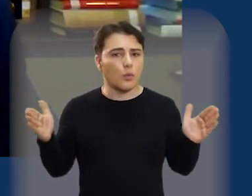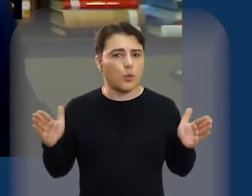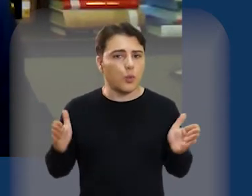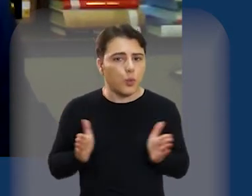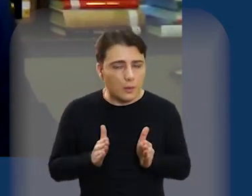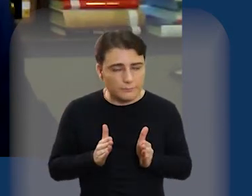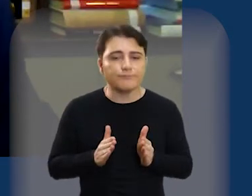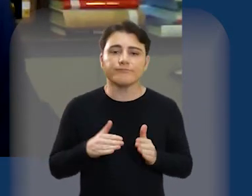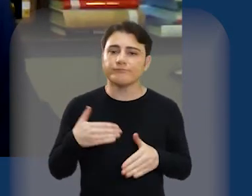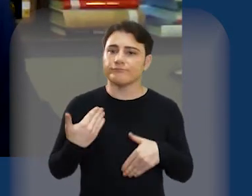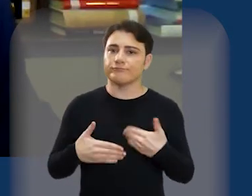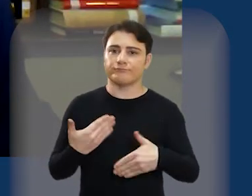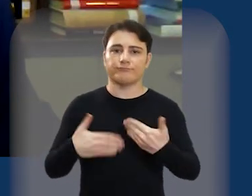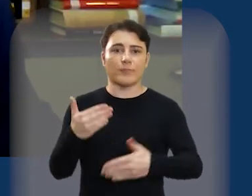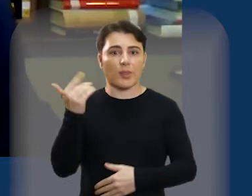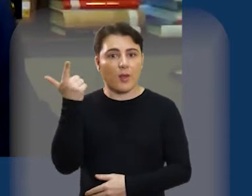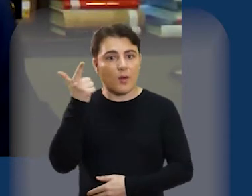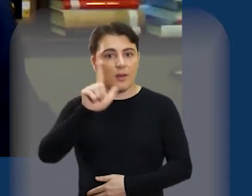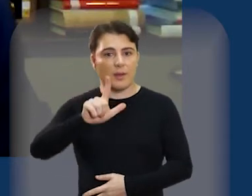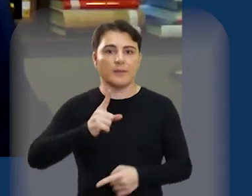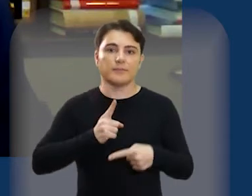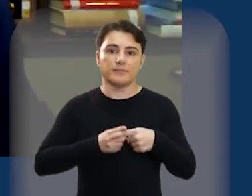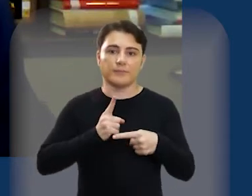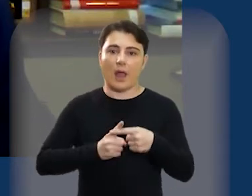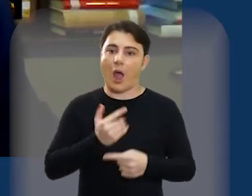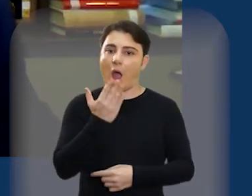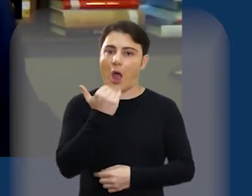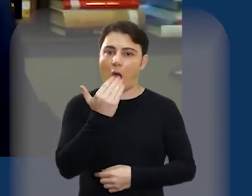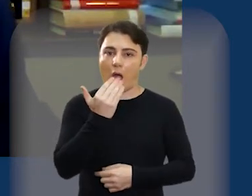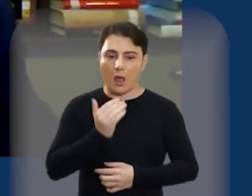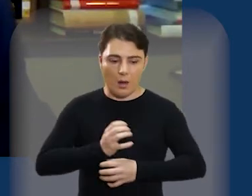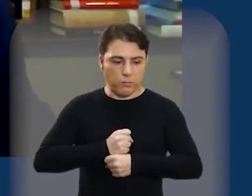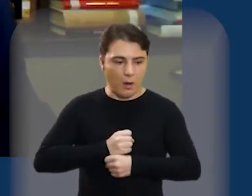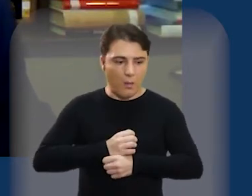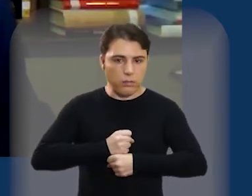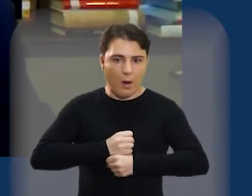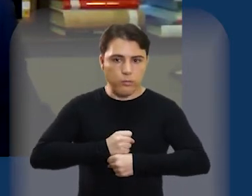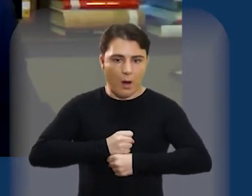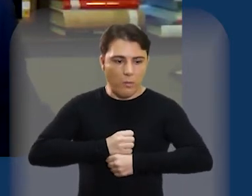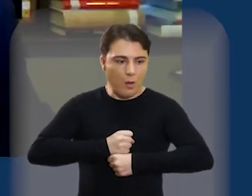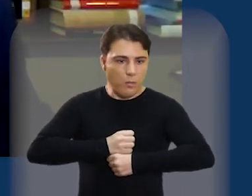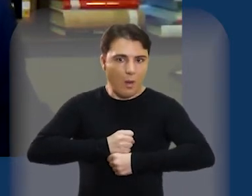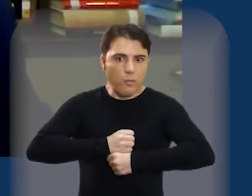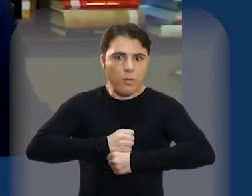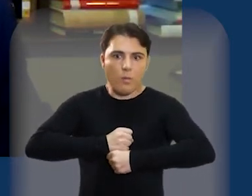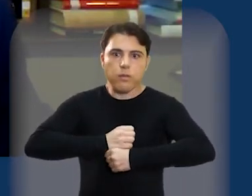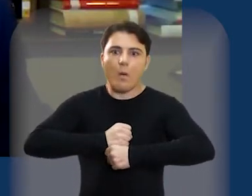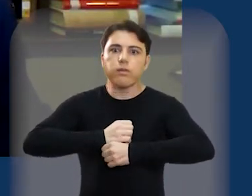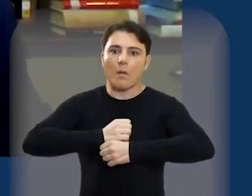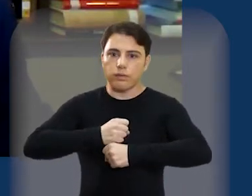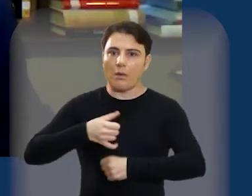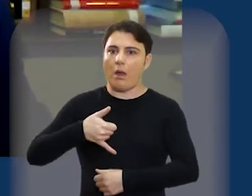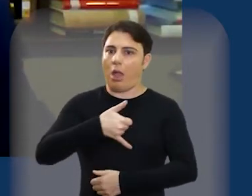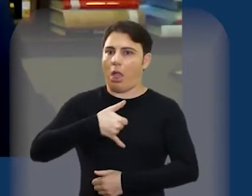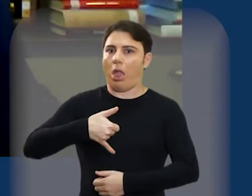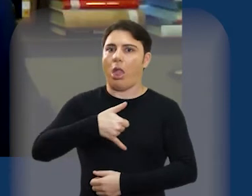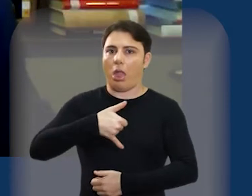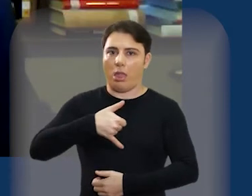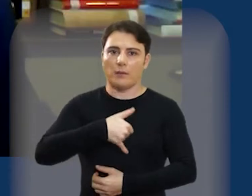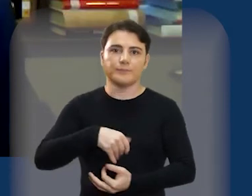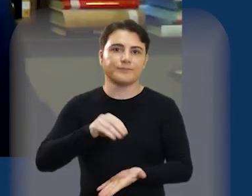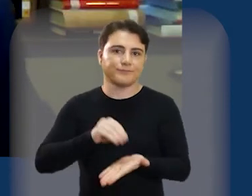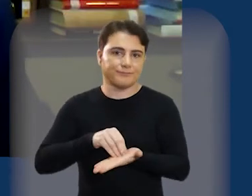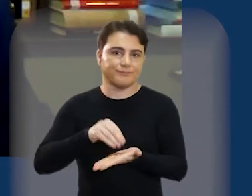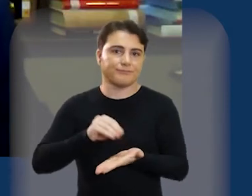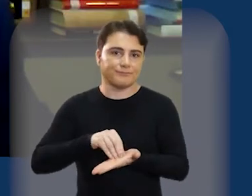intercalada, onde você faz períodos de jejum, mas que, em contrapartida, promove uma redução de massa